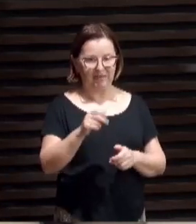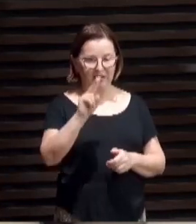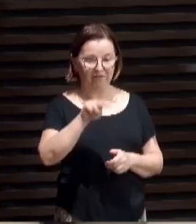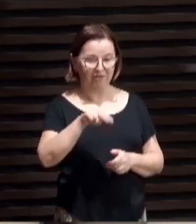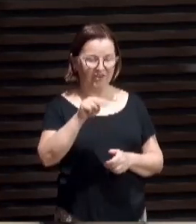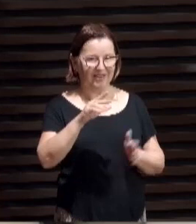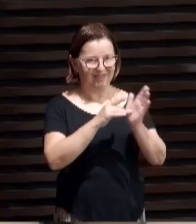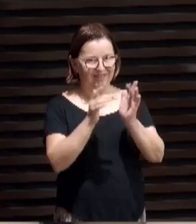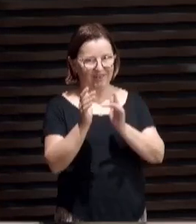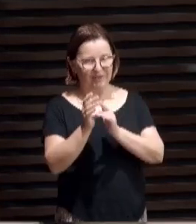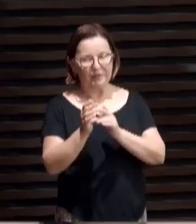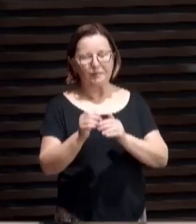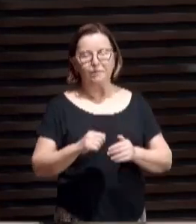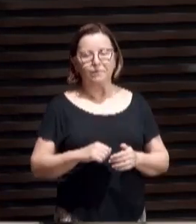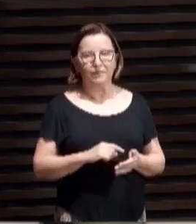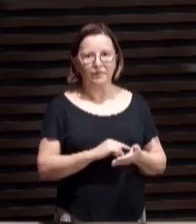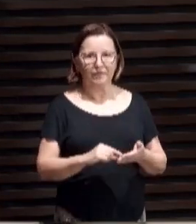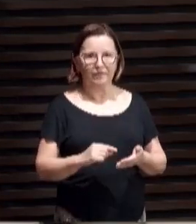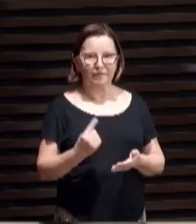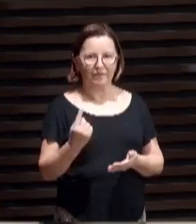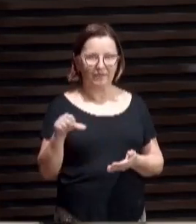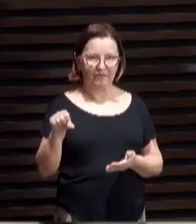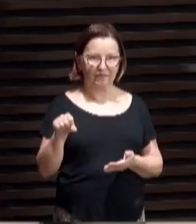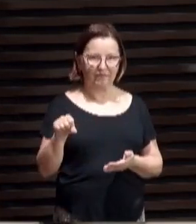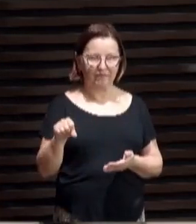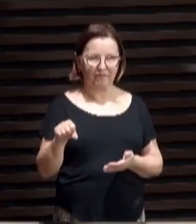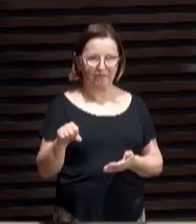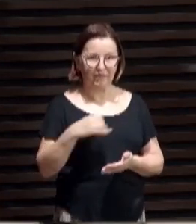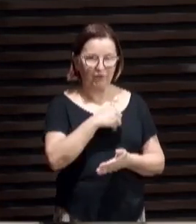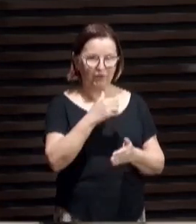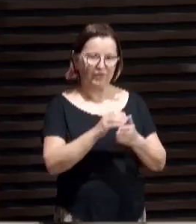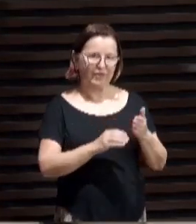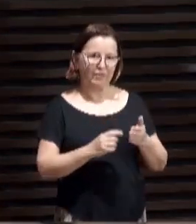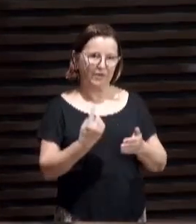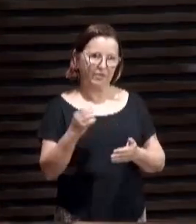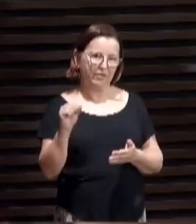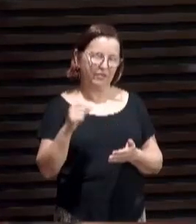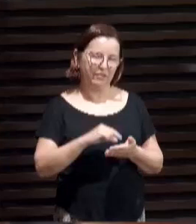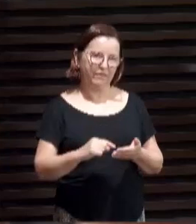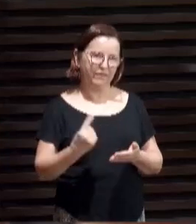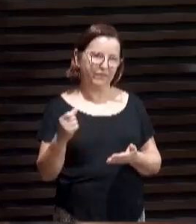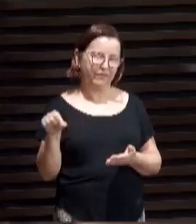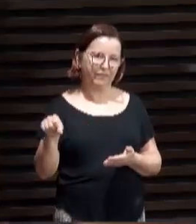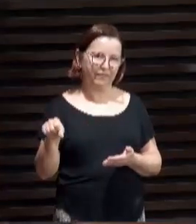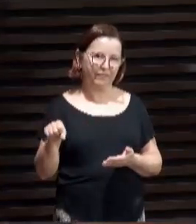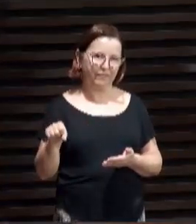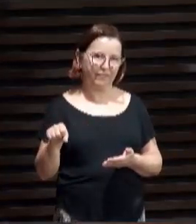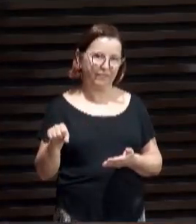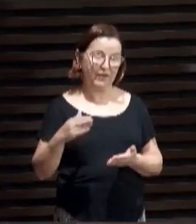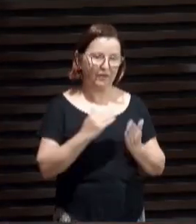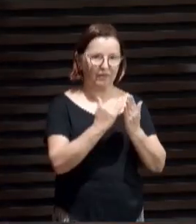Vamos ver o verso 19 outra vez. João 18, 19. Então o